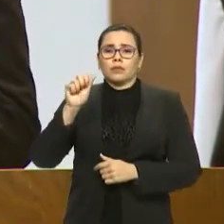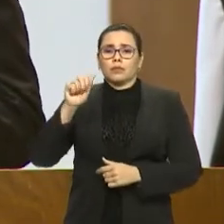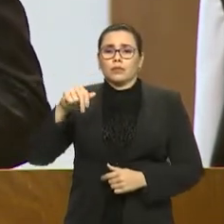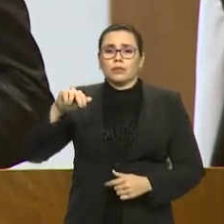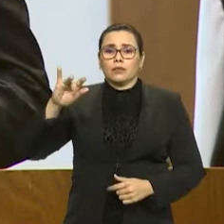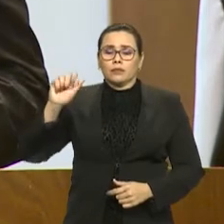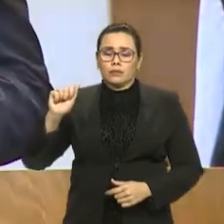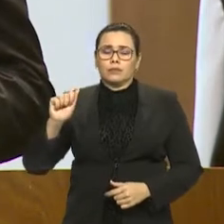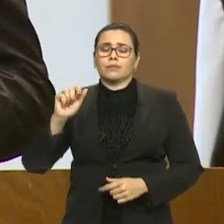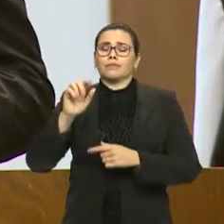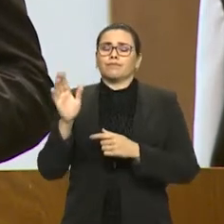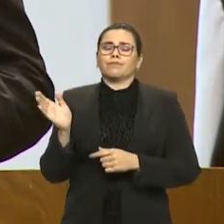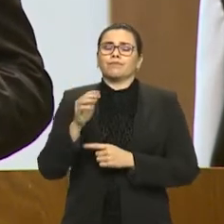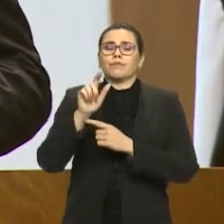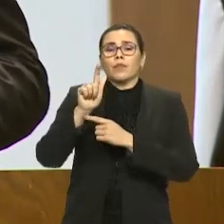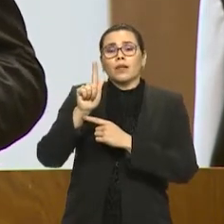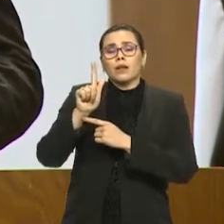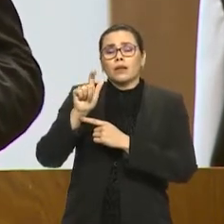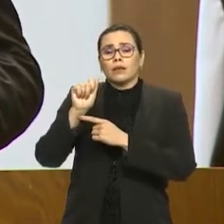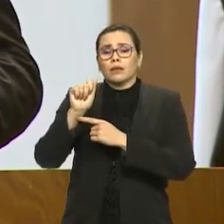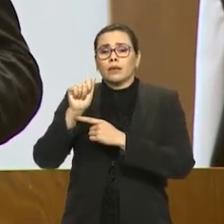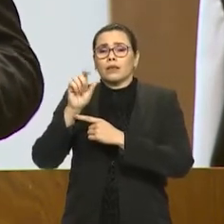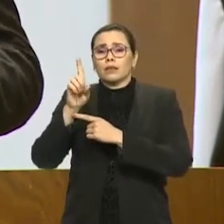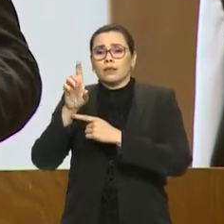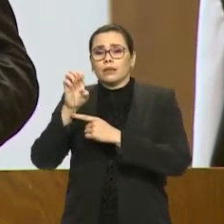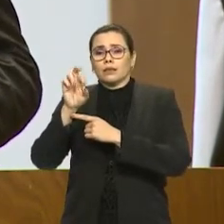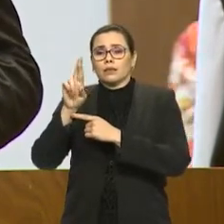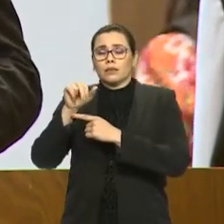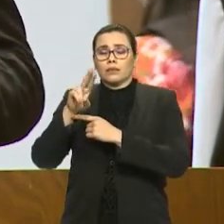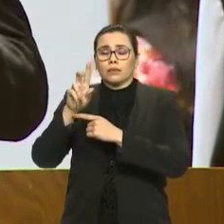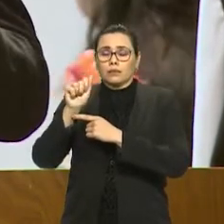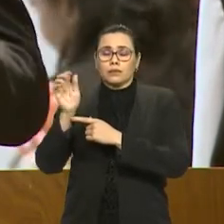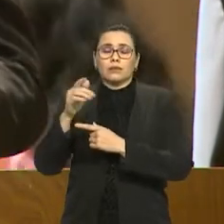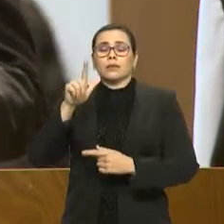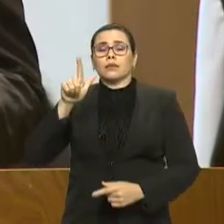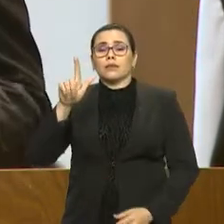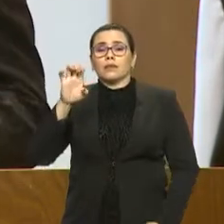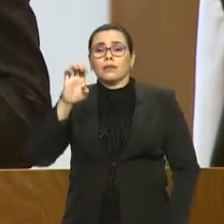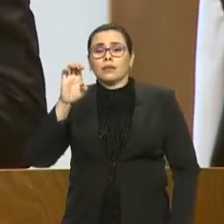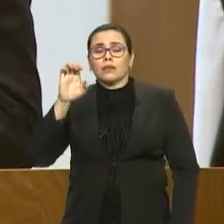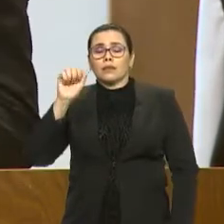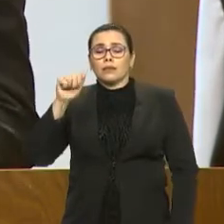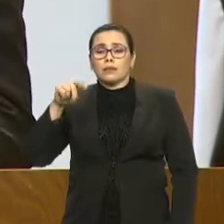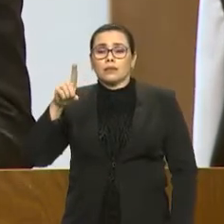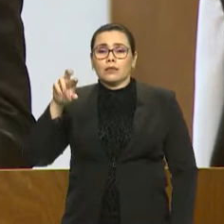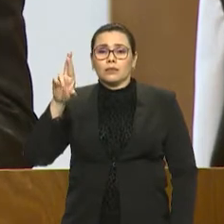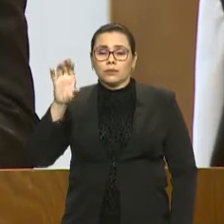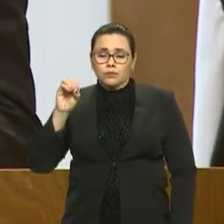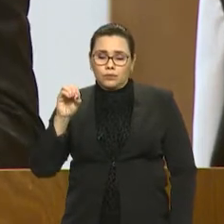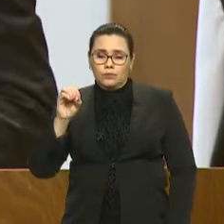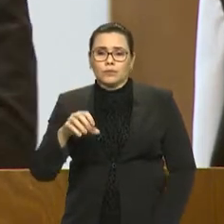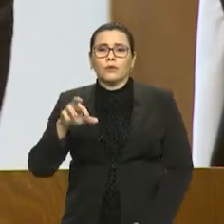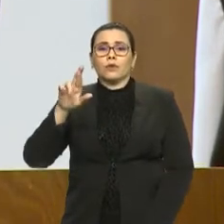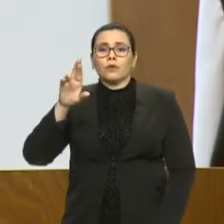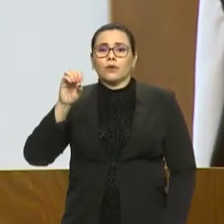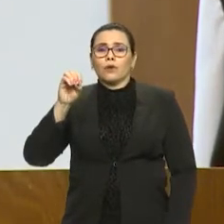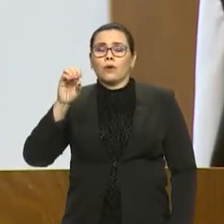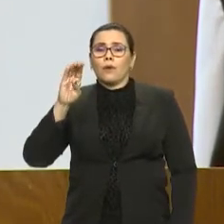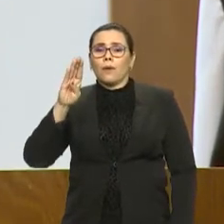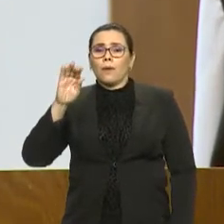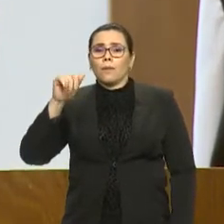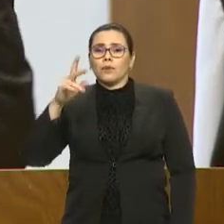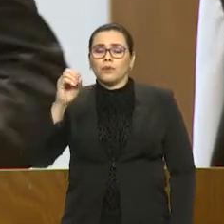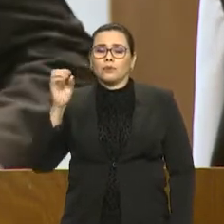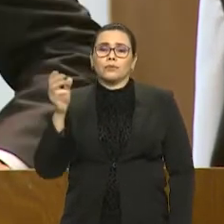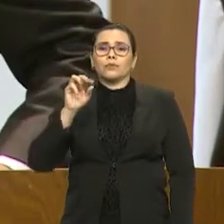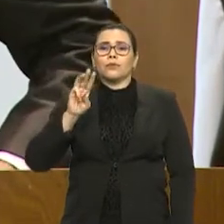vereadora Gardênia, vereador Leandro, vereador Robinho, vereador Will e vereador Caboclo. Apoio